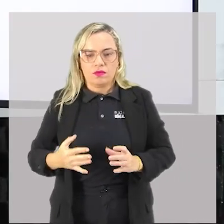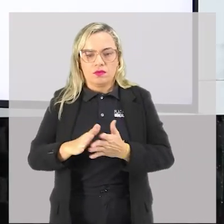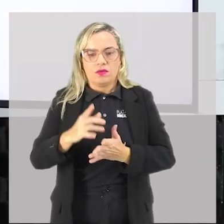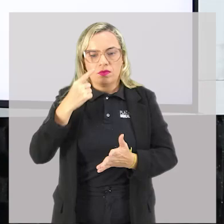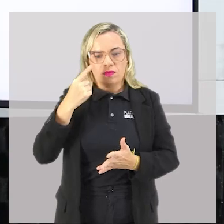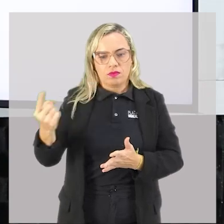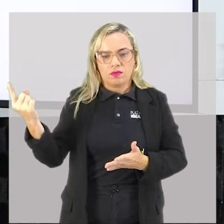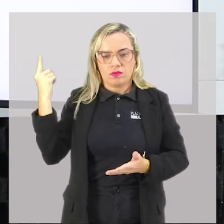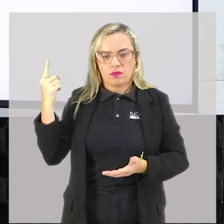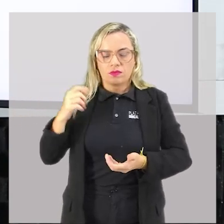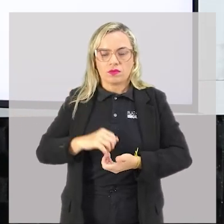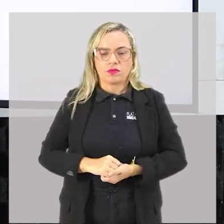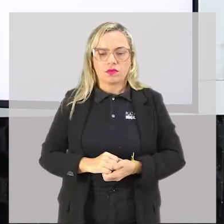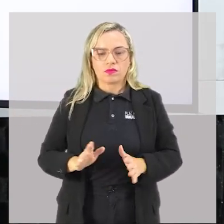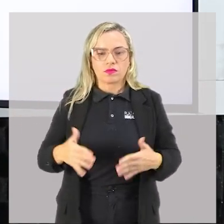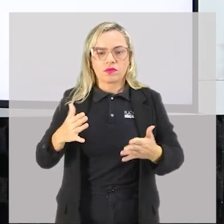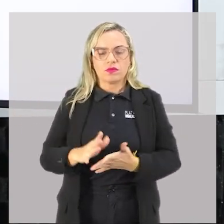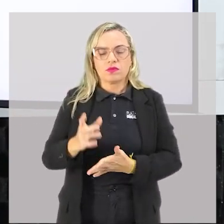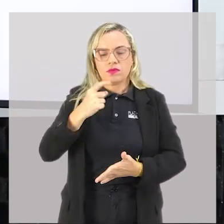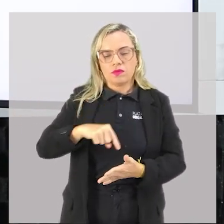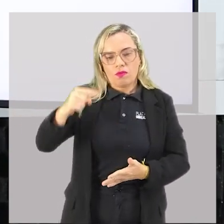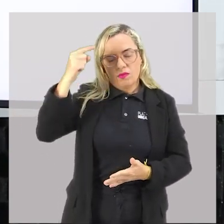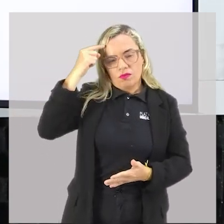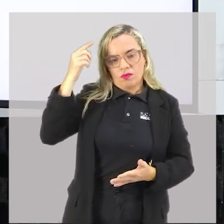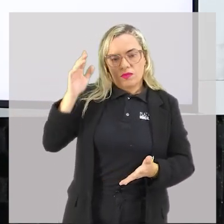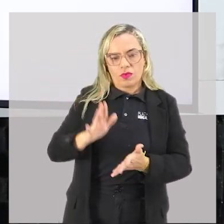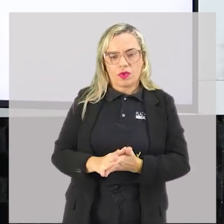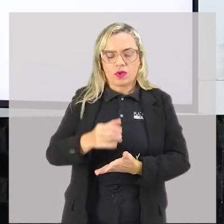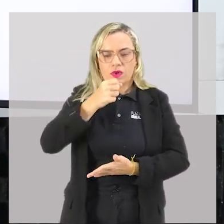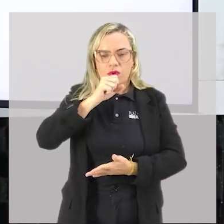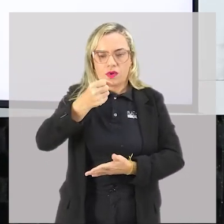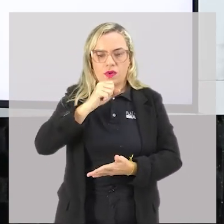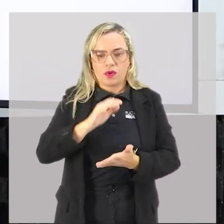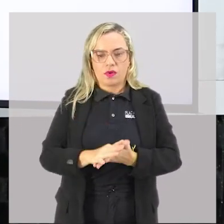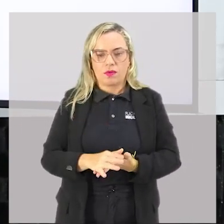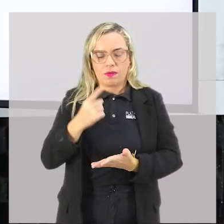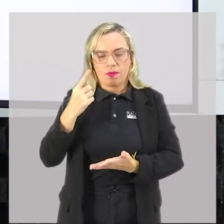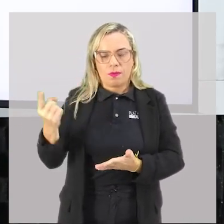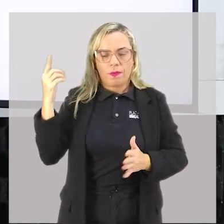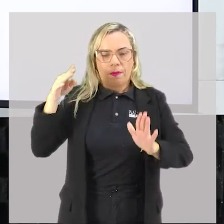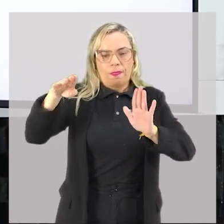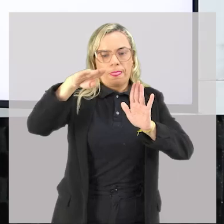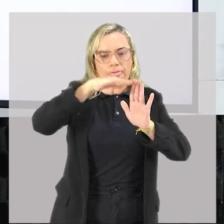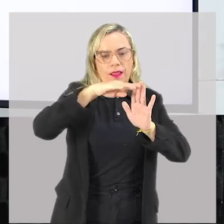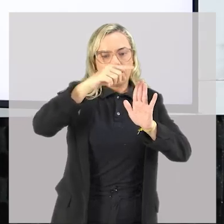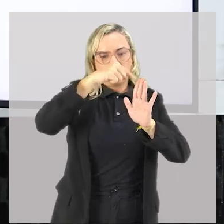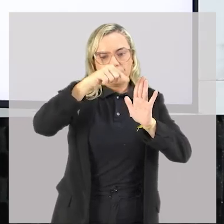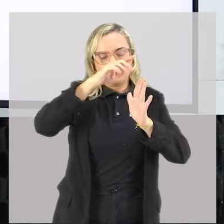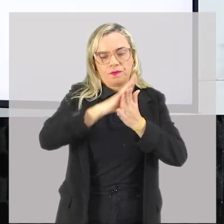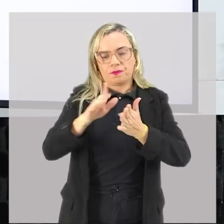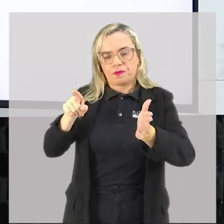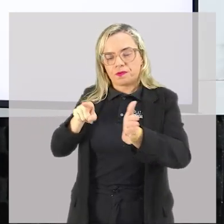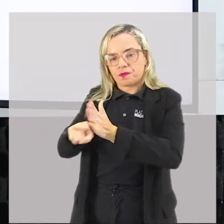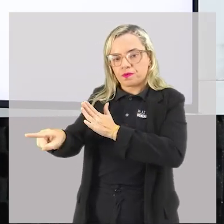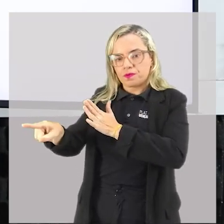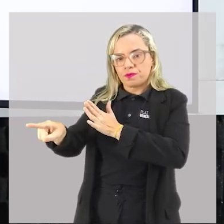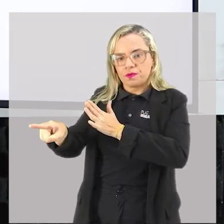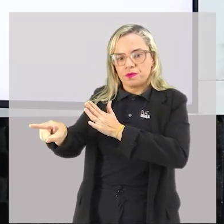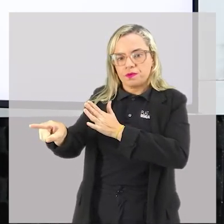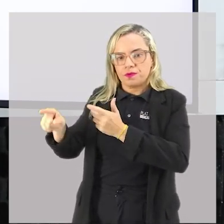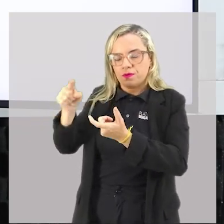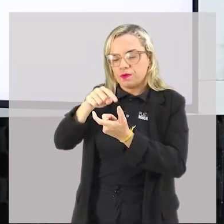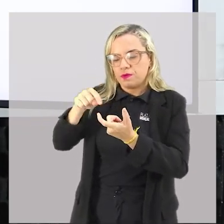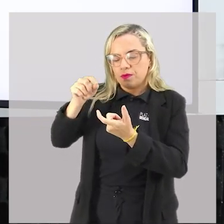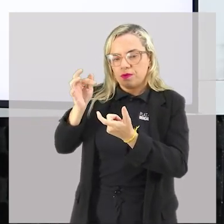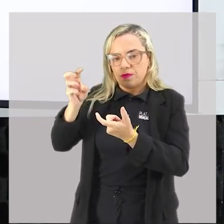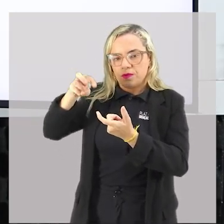Interview elements. Então, quando eu penso em entrevista, eu posso ter interviewer, é a pessoa que pergunta, esse que termina com